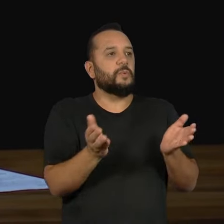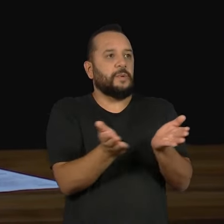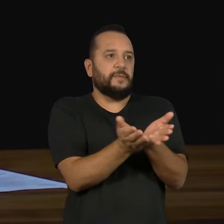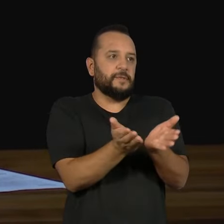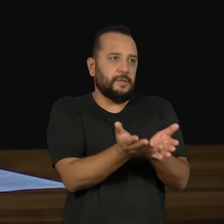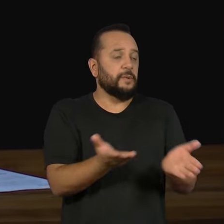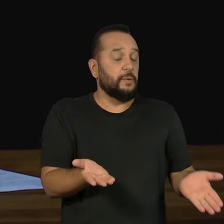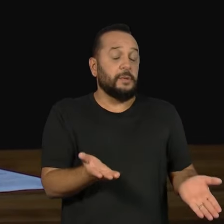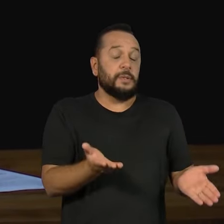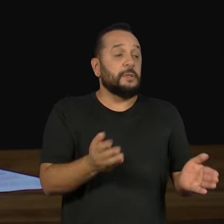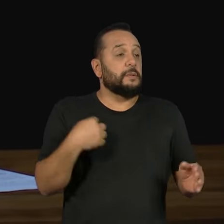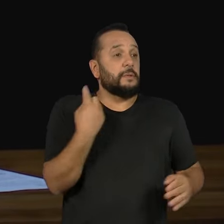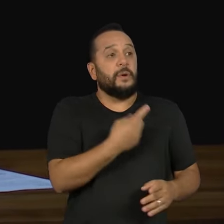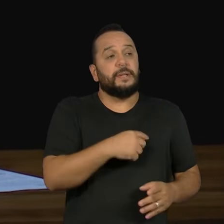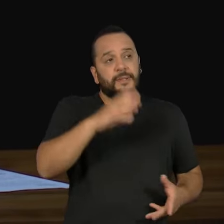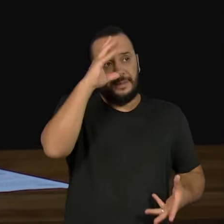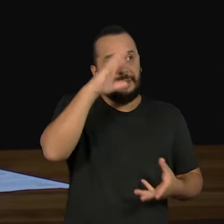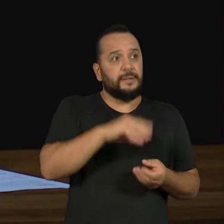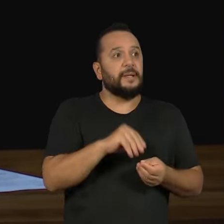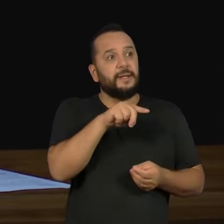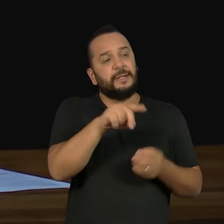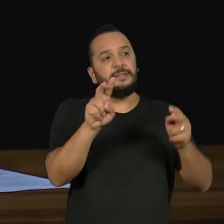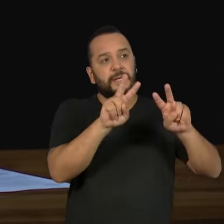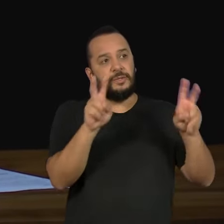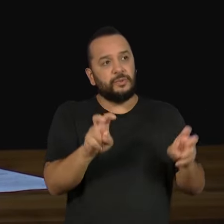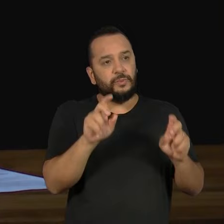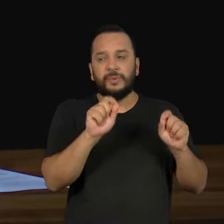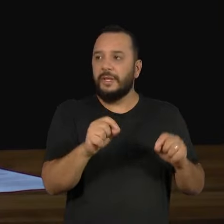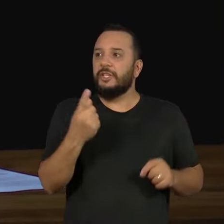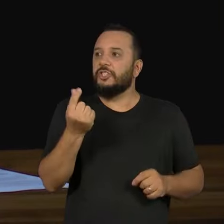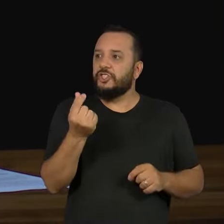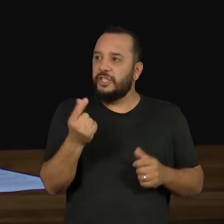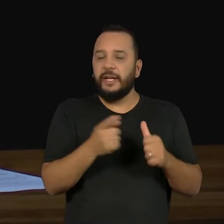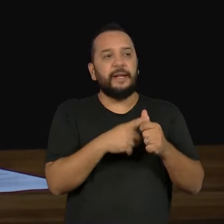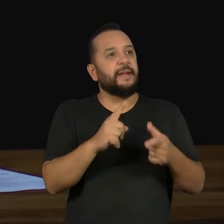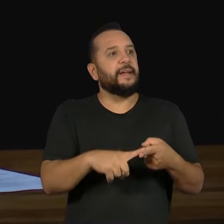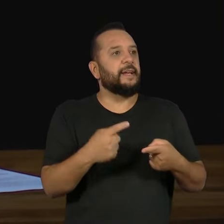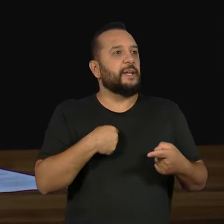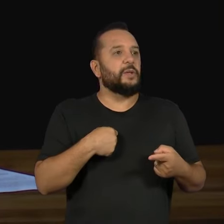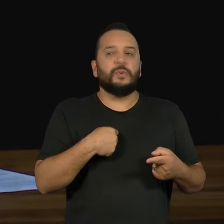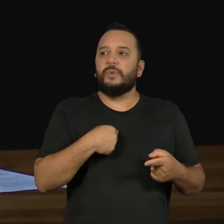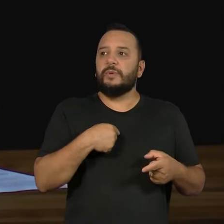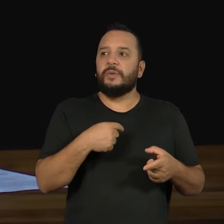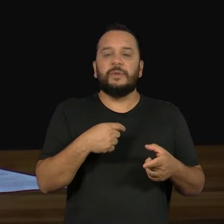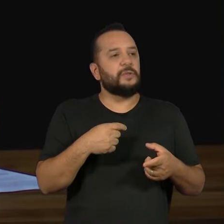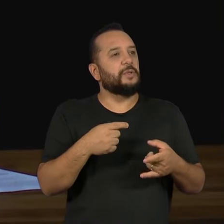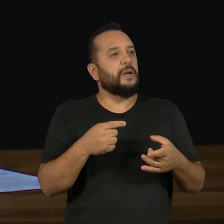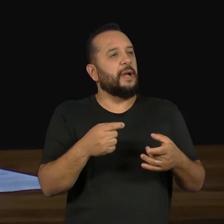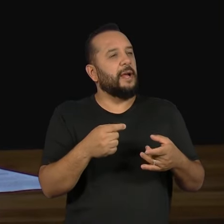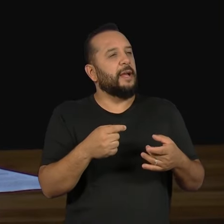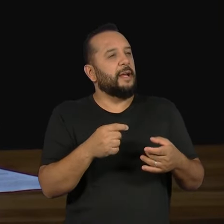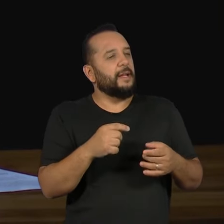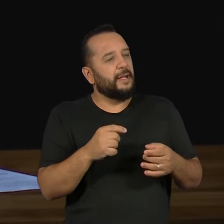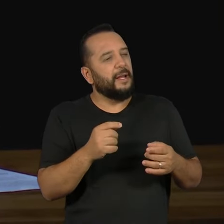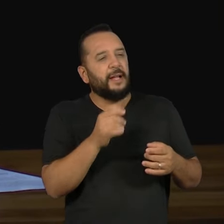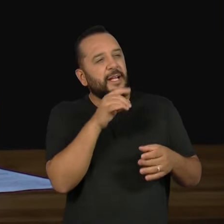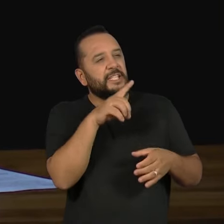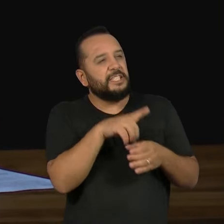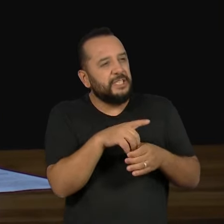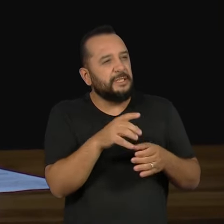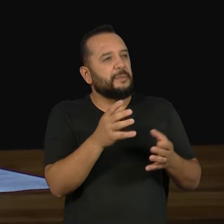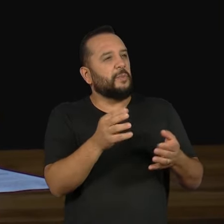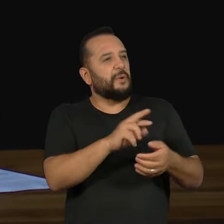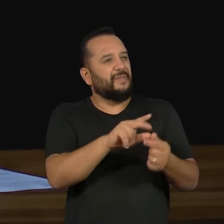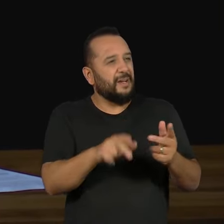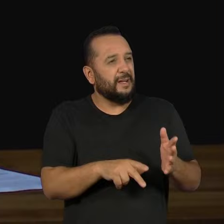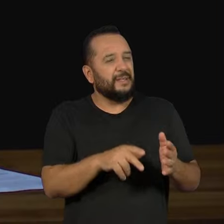tem nesse assunto quando se fala de dinheiro de boletos e tal de oportunismo né Eh eu acho que uma